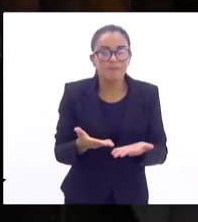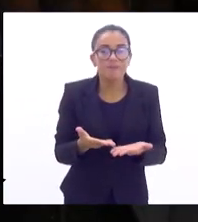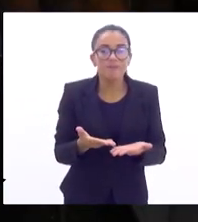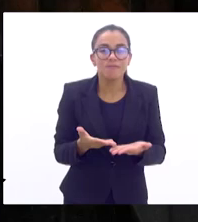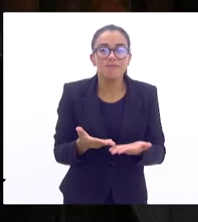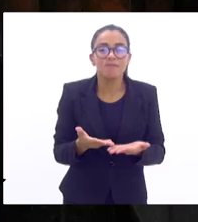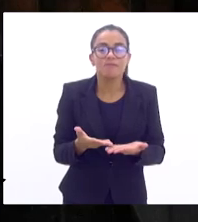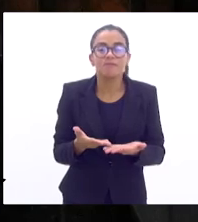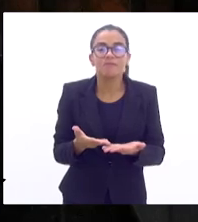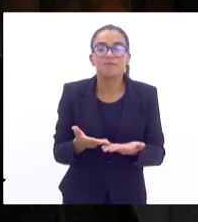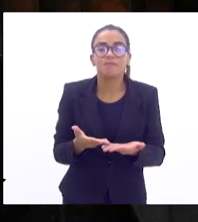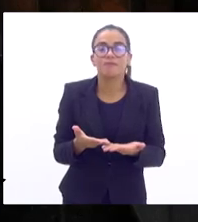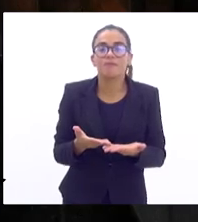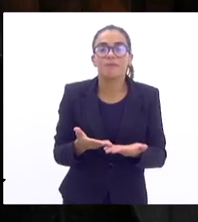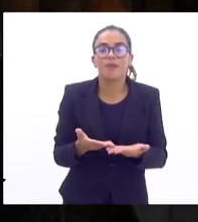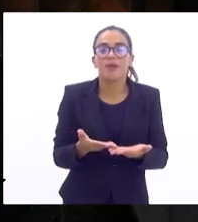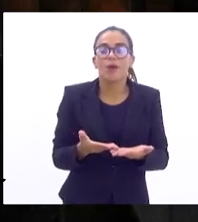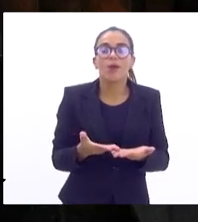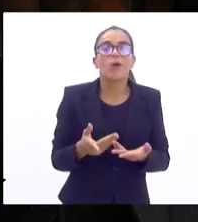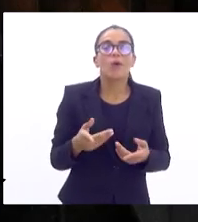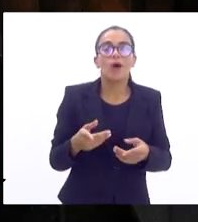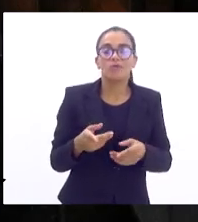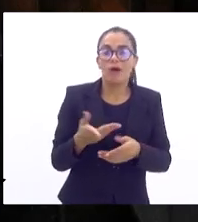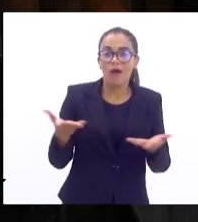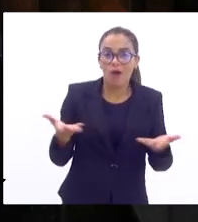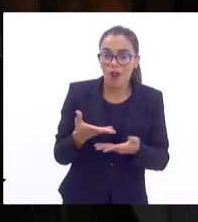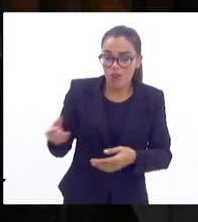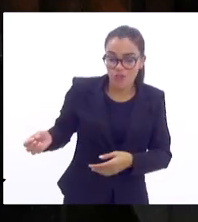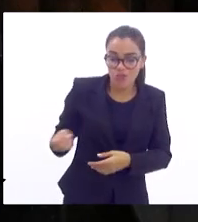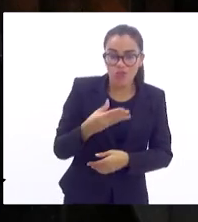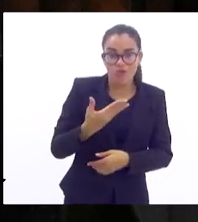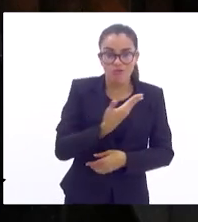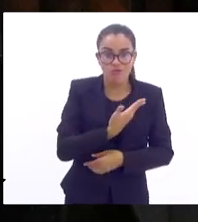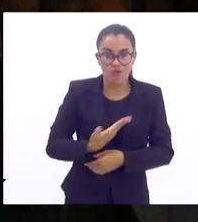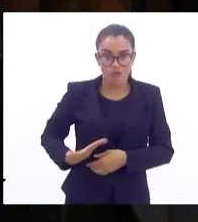se instala um novo governo da União